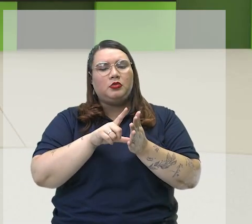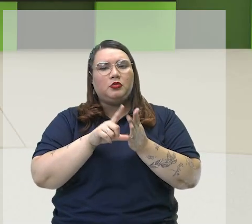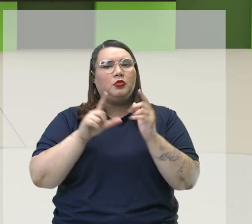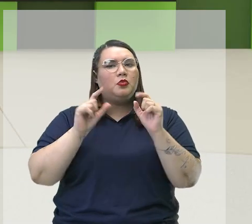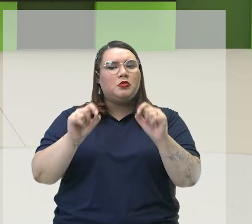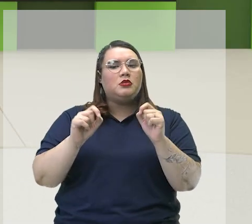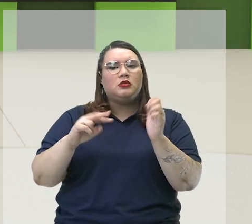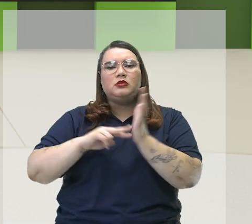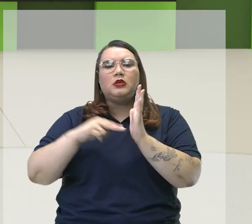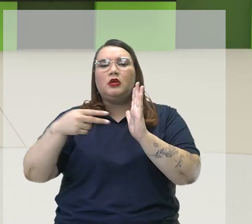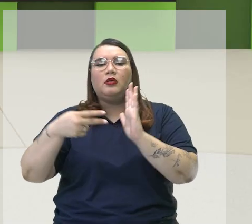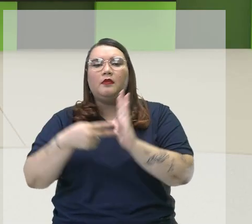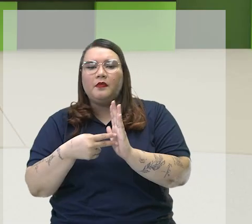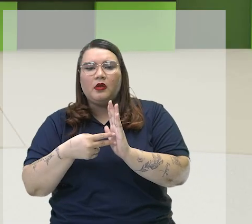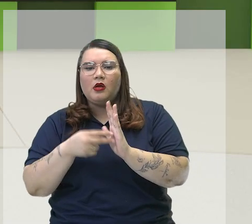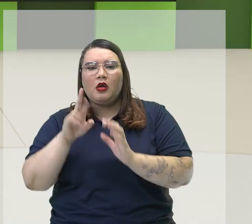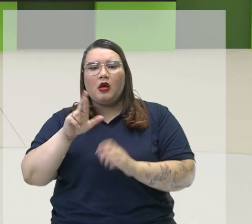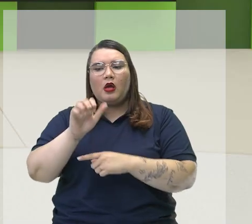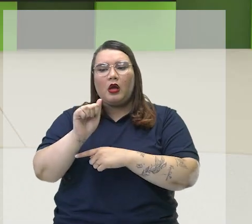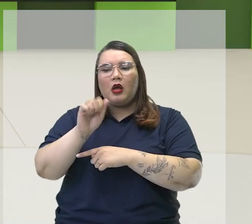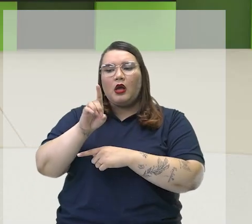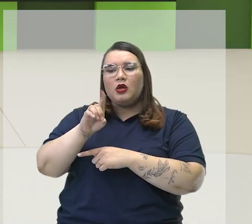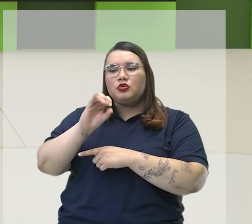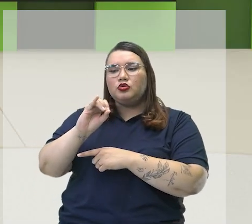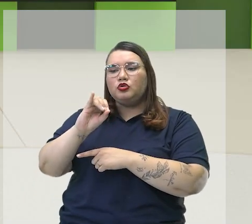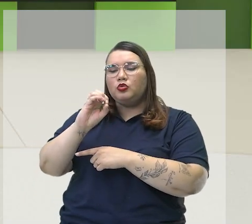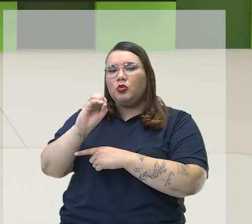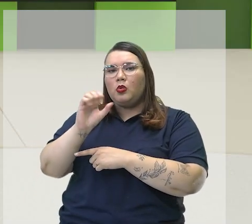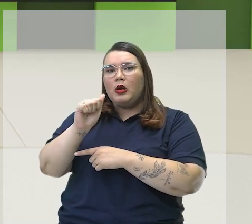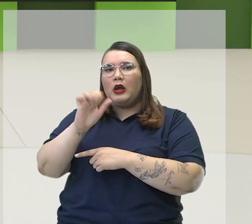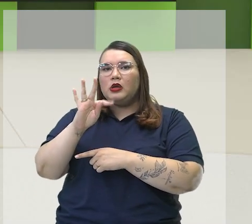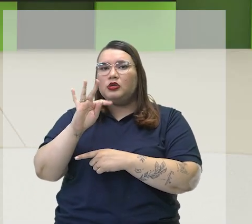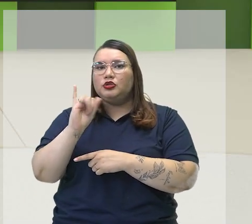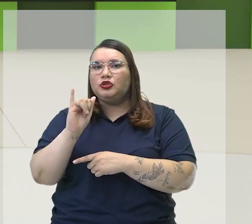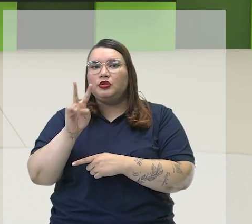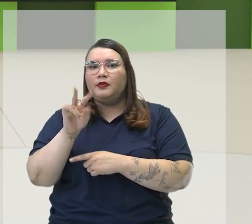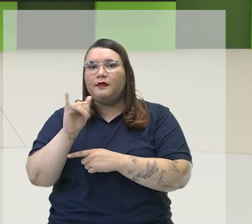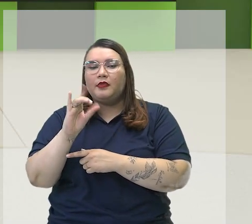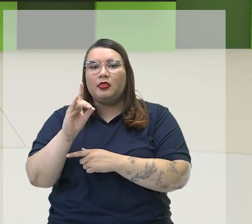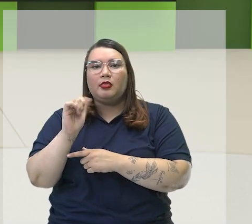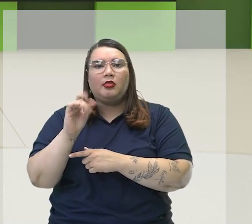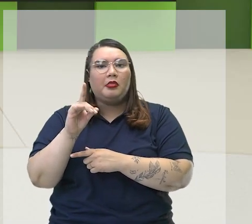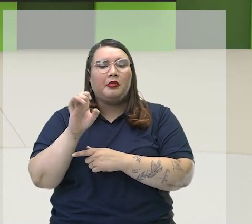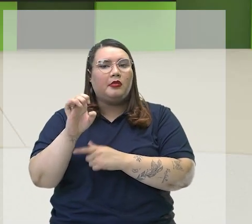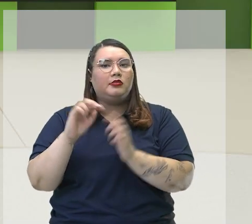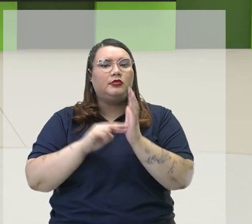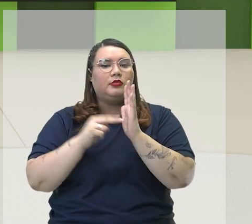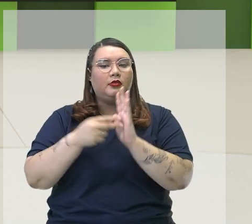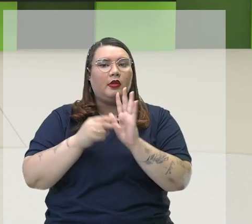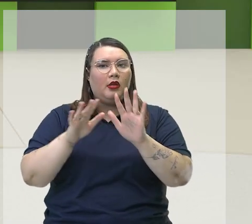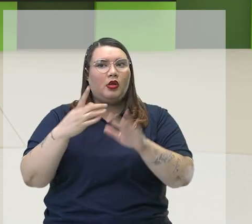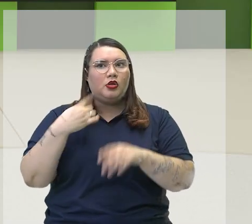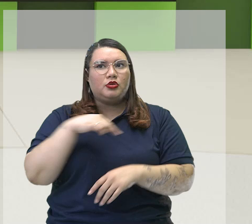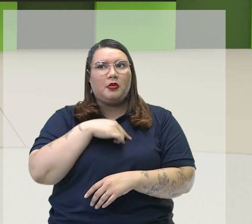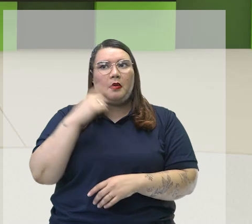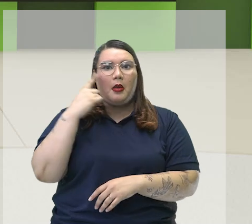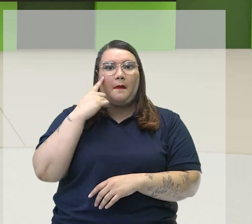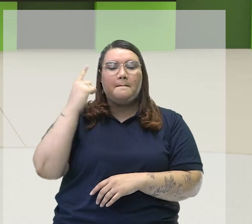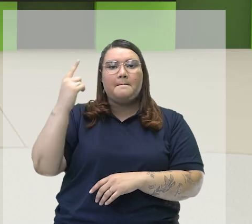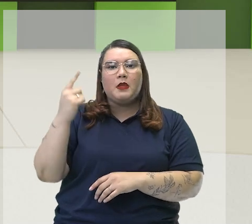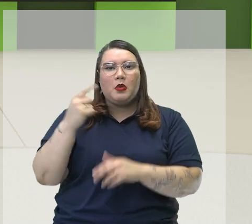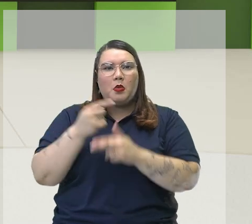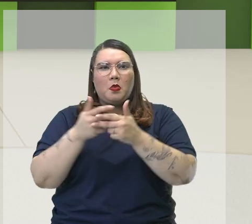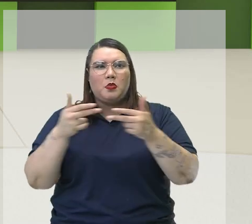é a radioatividade? Vejam que, quando se fala em radioatividade, a gente pensa sempre em